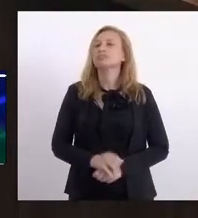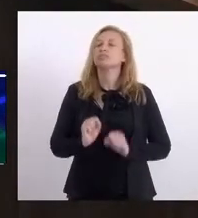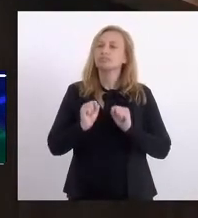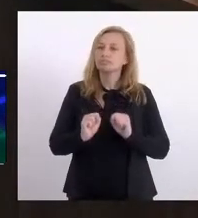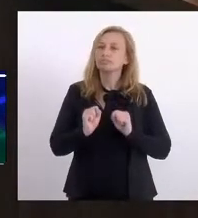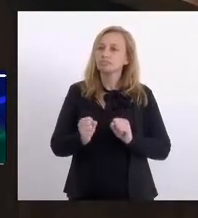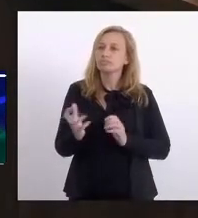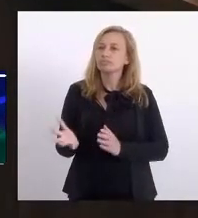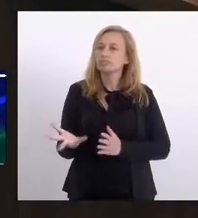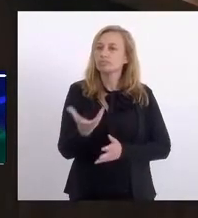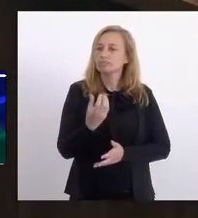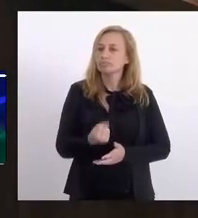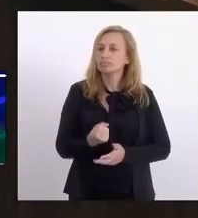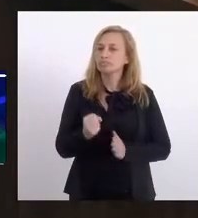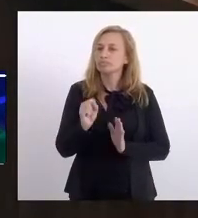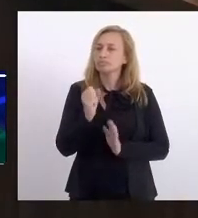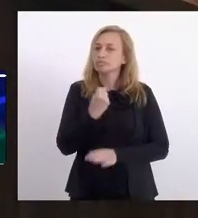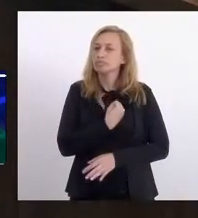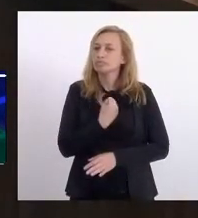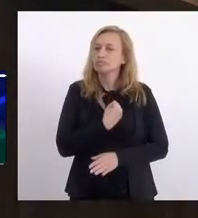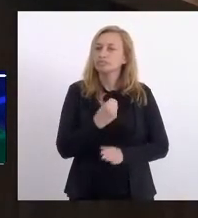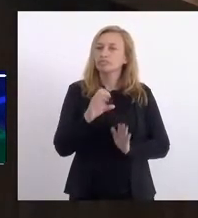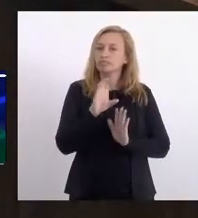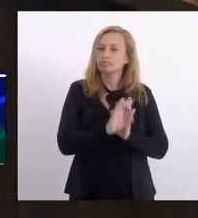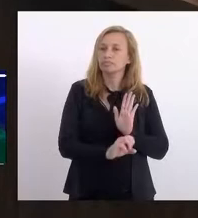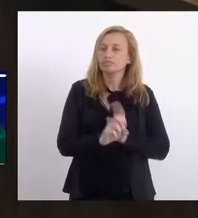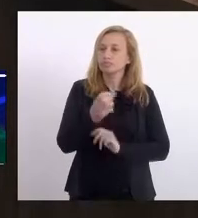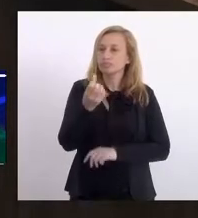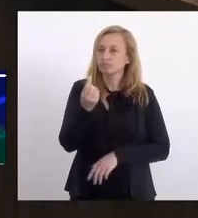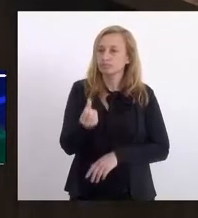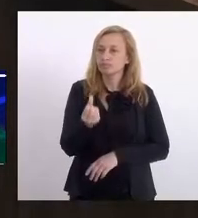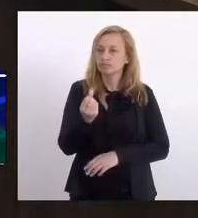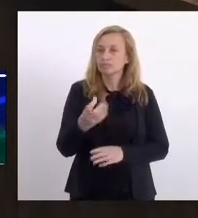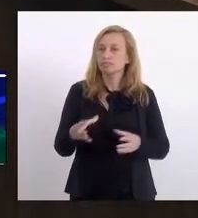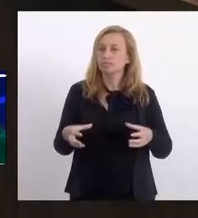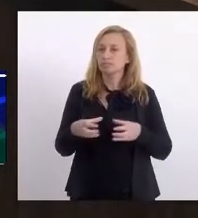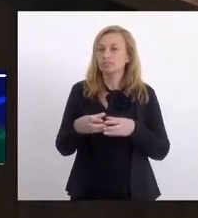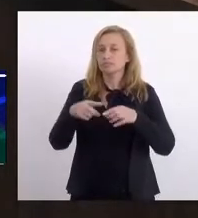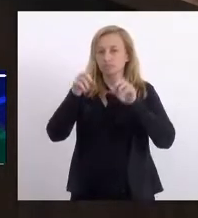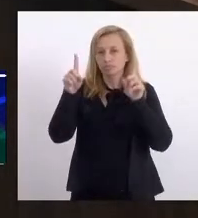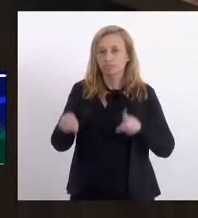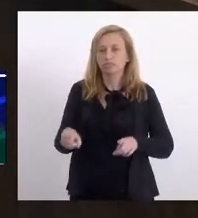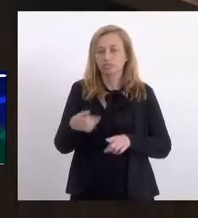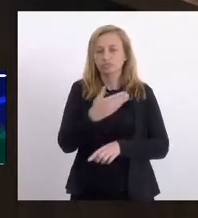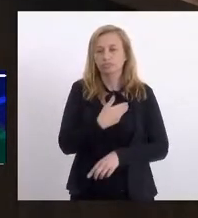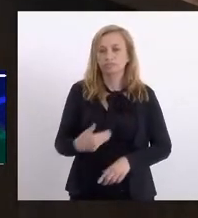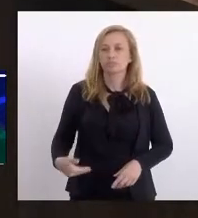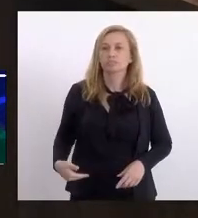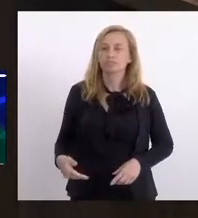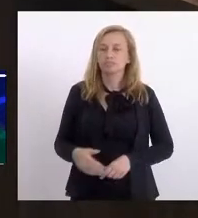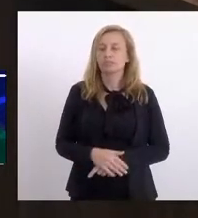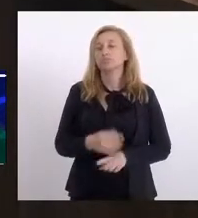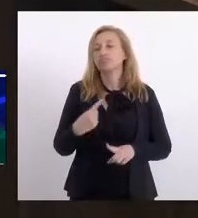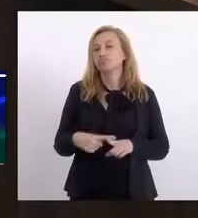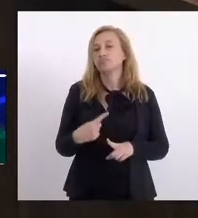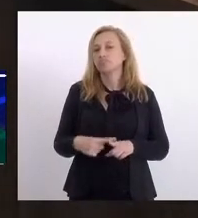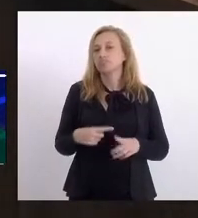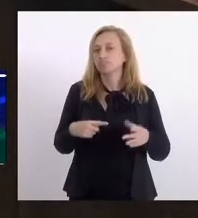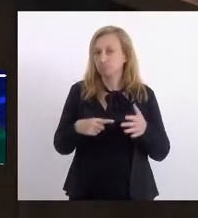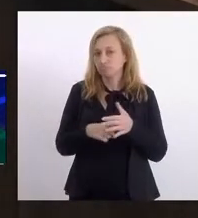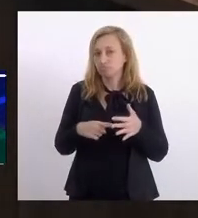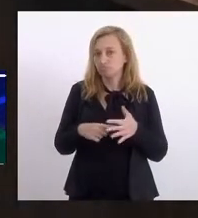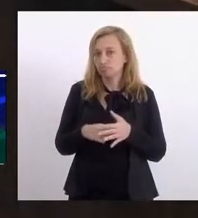pudesse acolher a emenda número 6 da Comissão de Servidores Públicos, porque ela